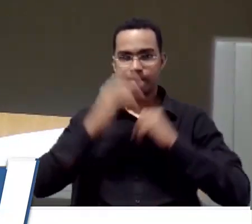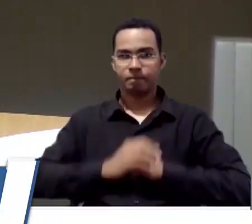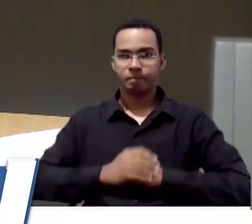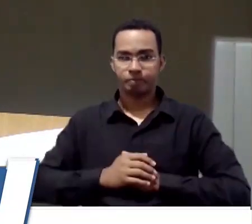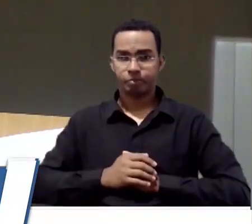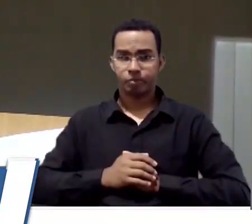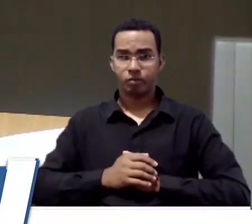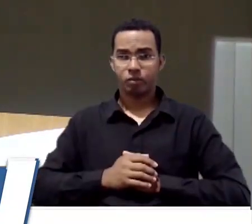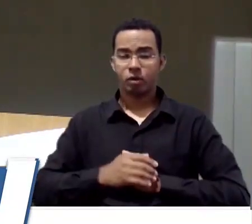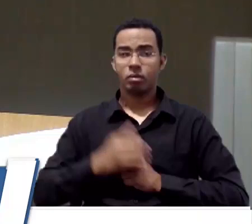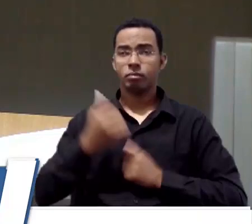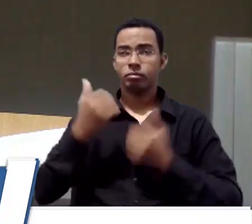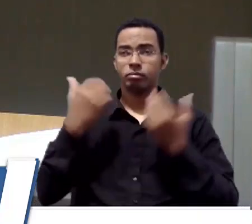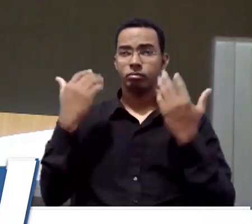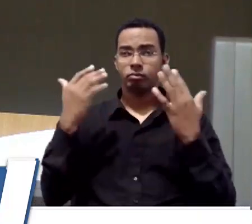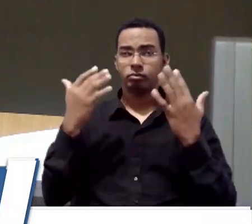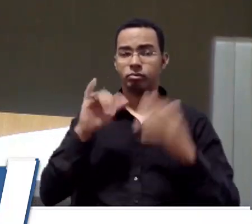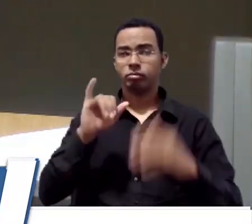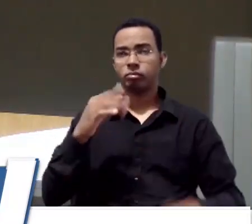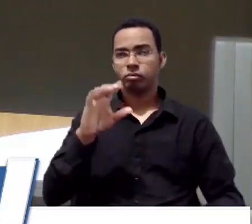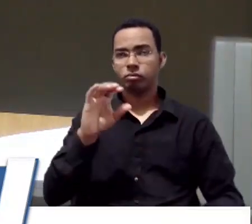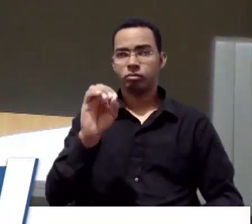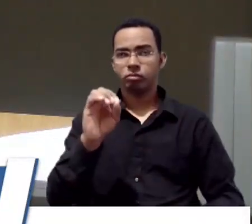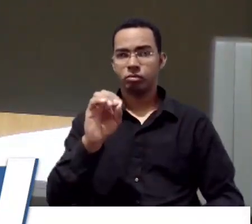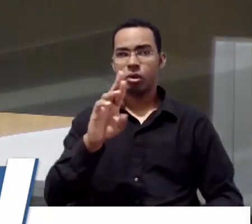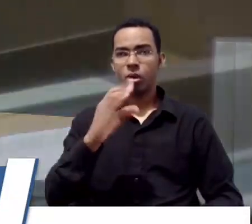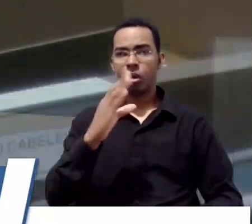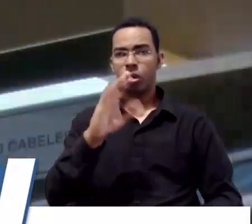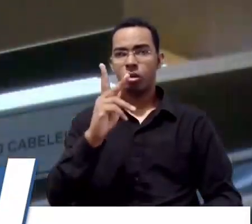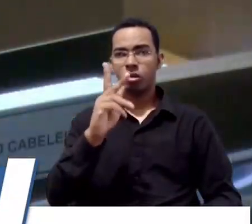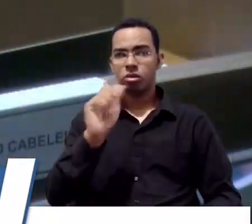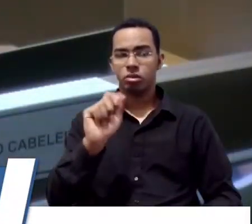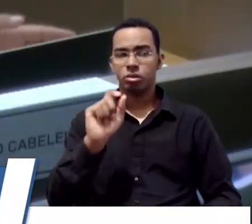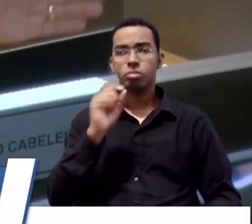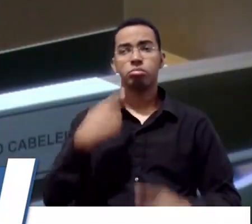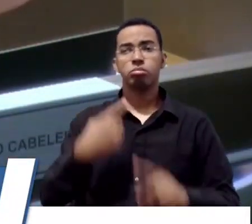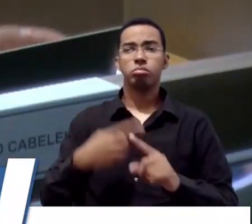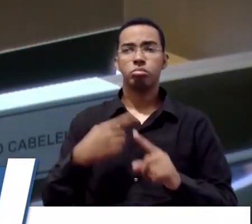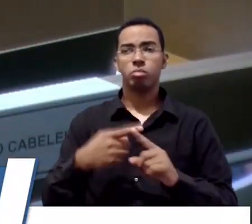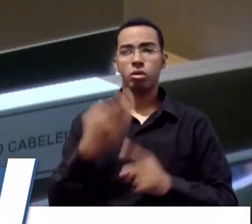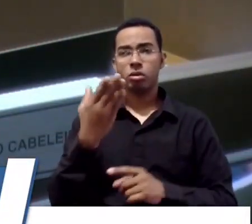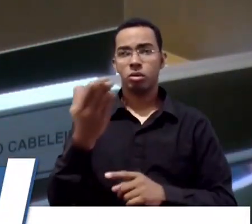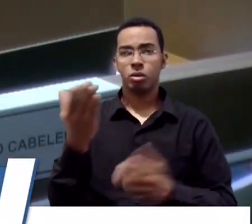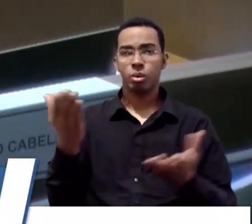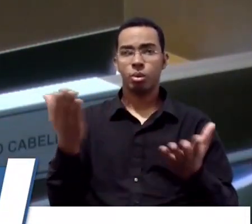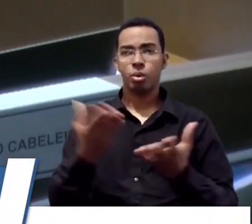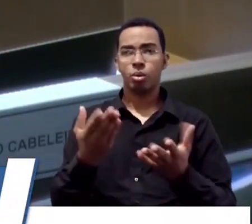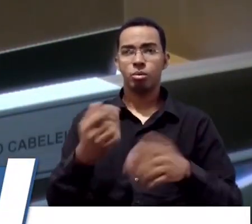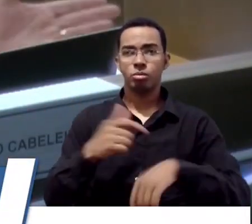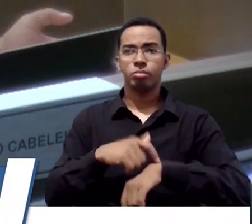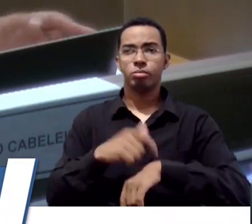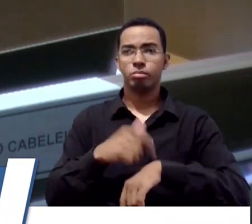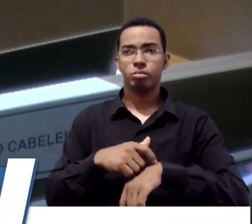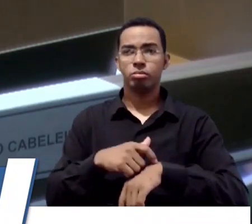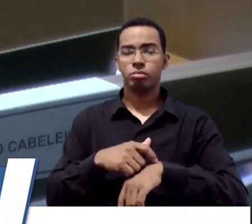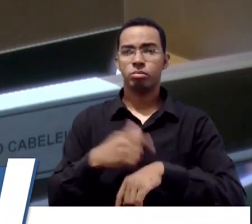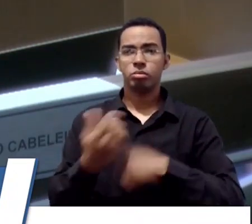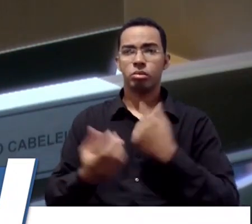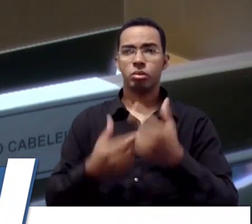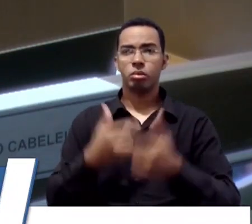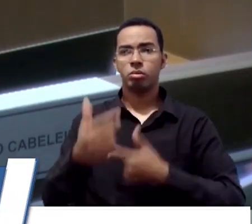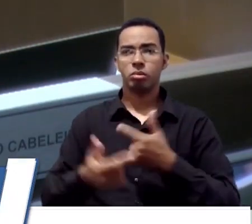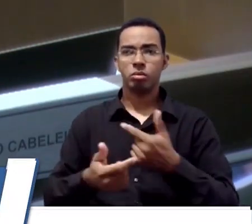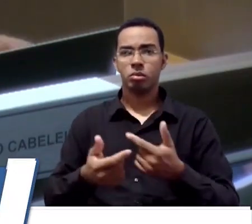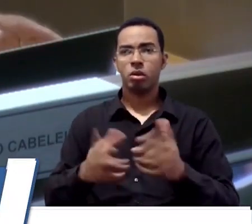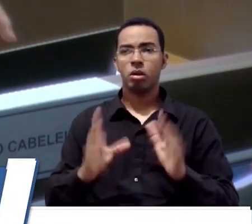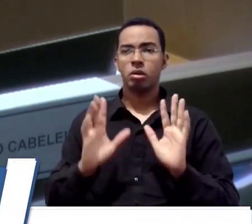Primeiro, tem que parabenizar o João Rocha, né, que mesmo hoje não está num cargo público, quero falar de uma